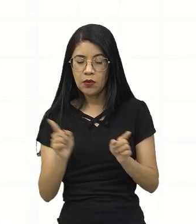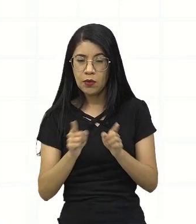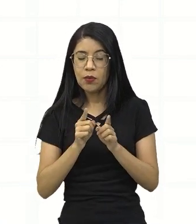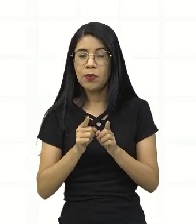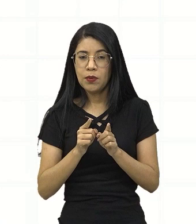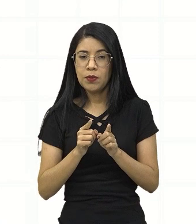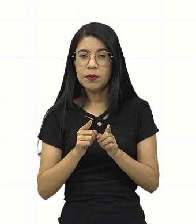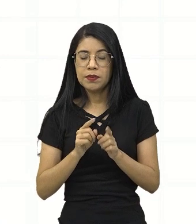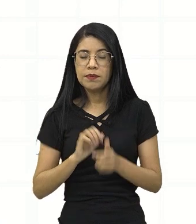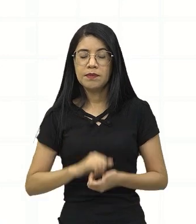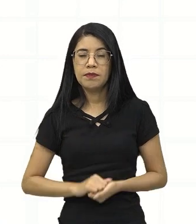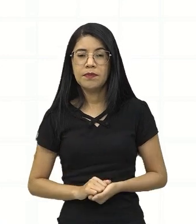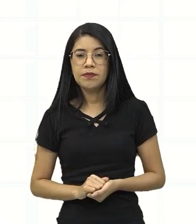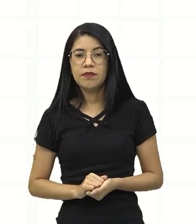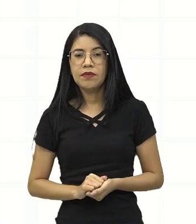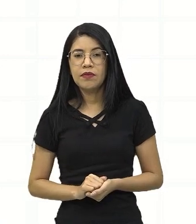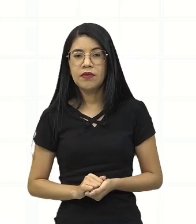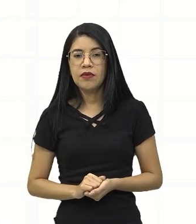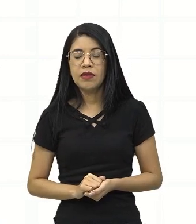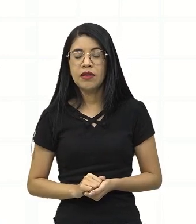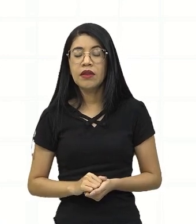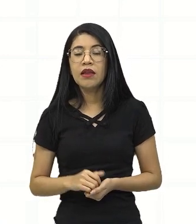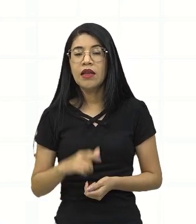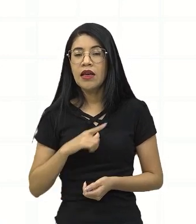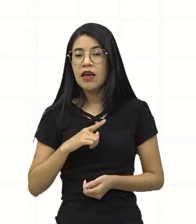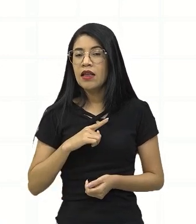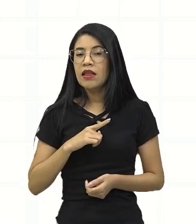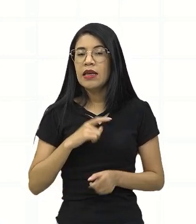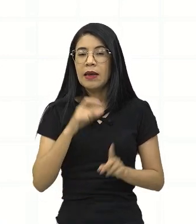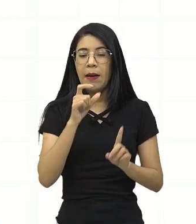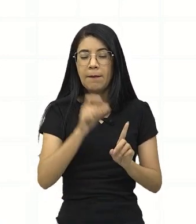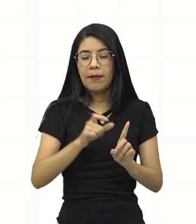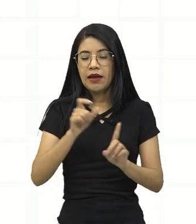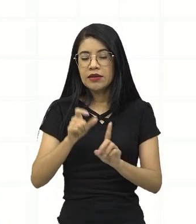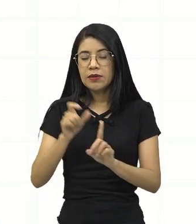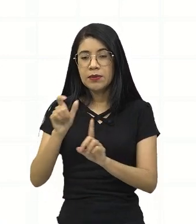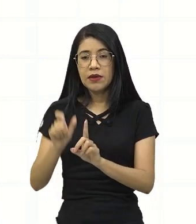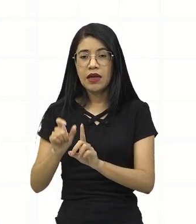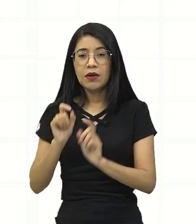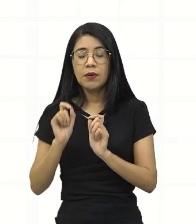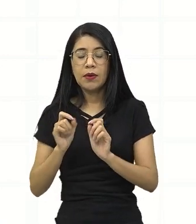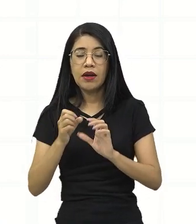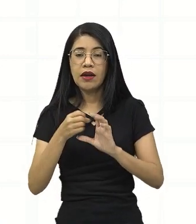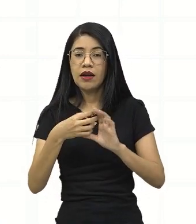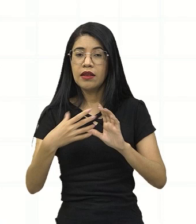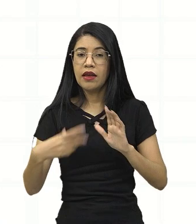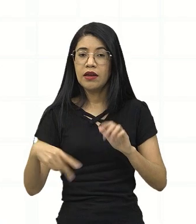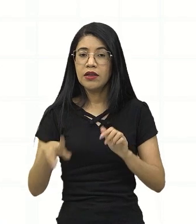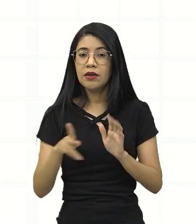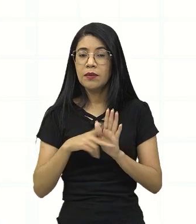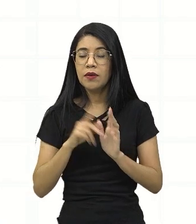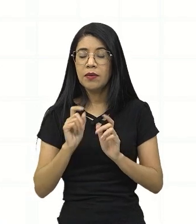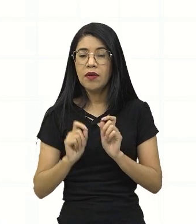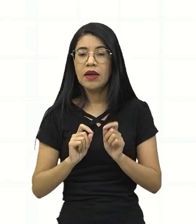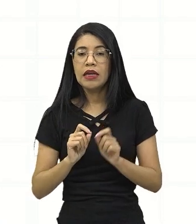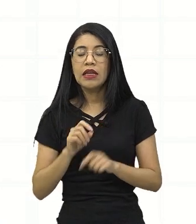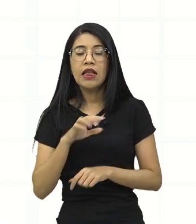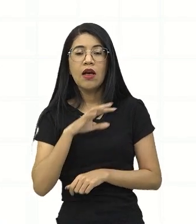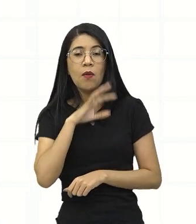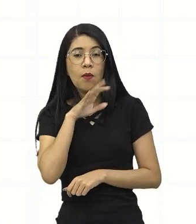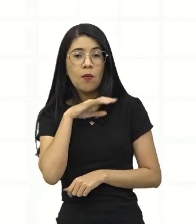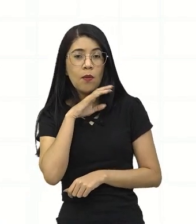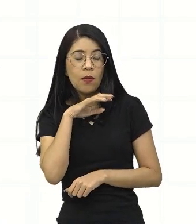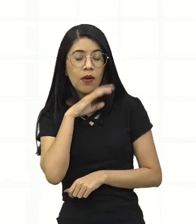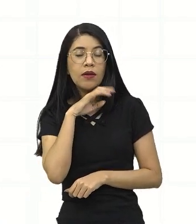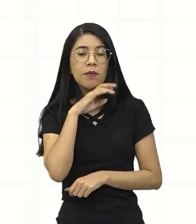duração, certo? Ela apresenta personagens, esses personagens têm uma característica, eles são animais, não são